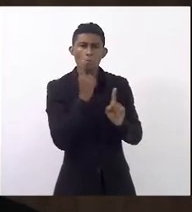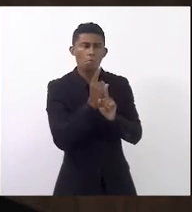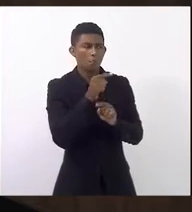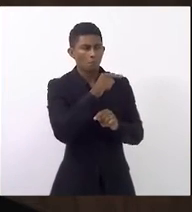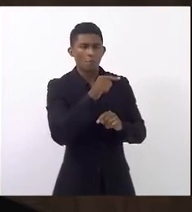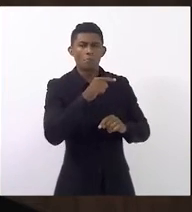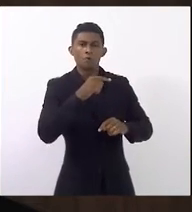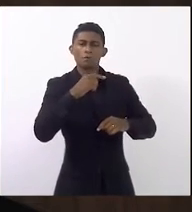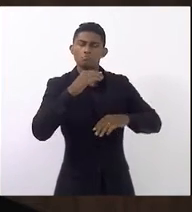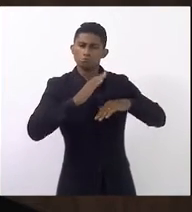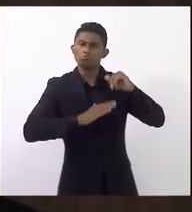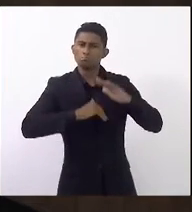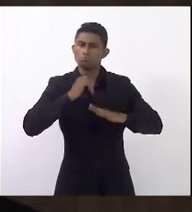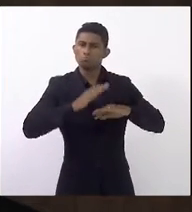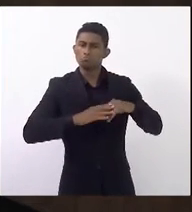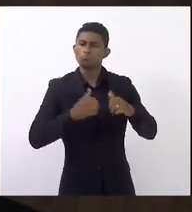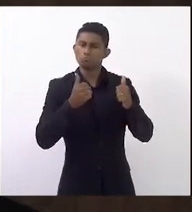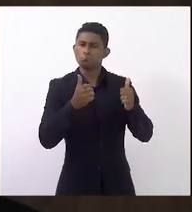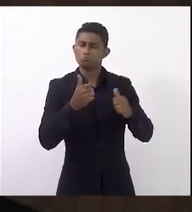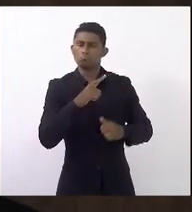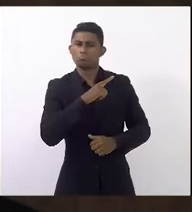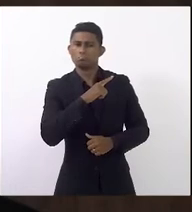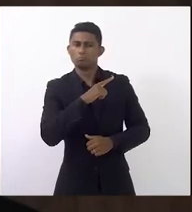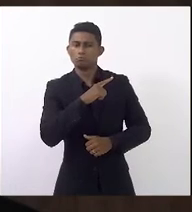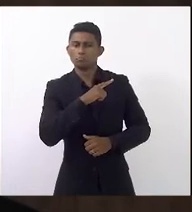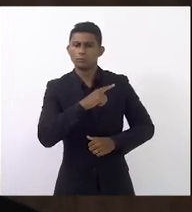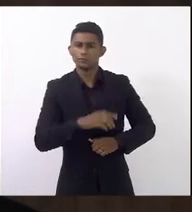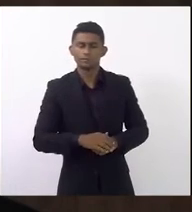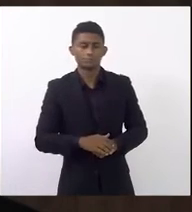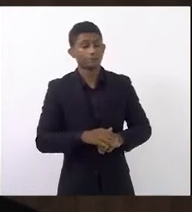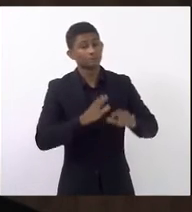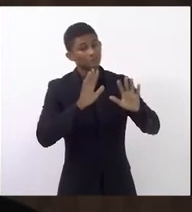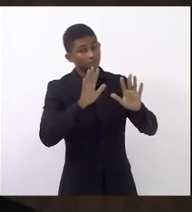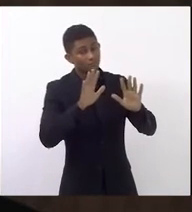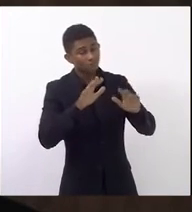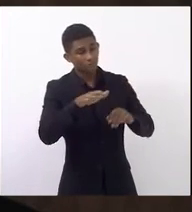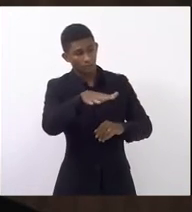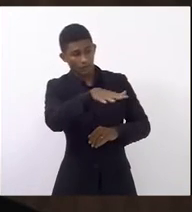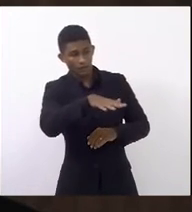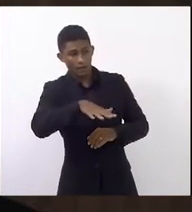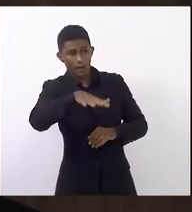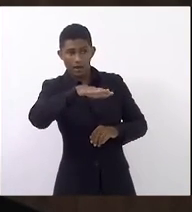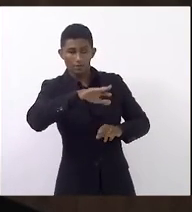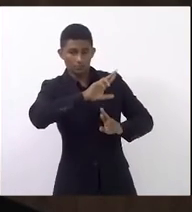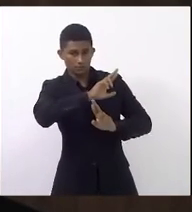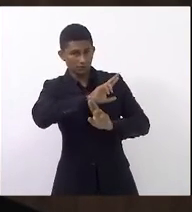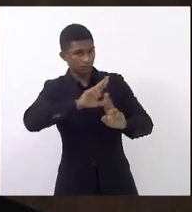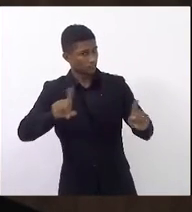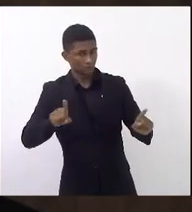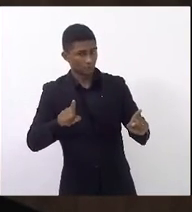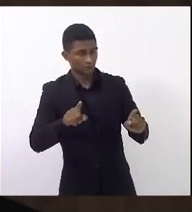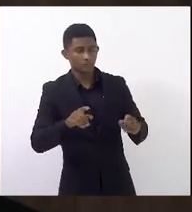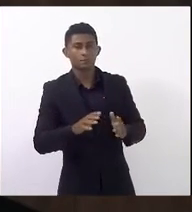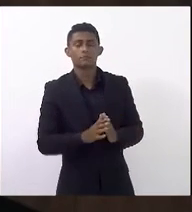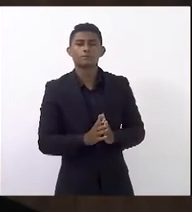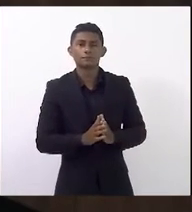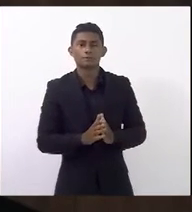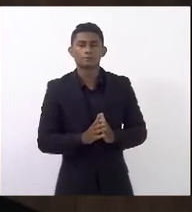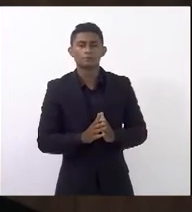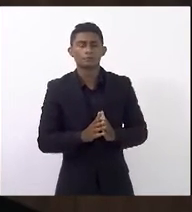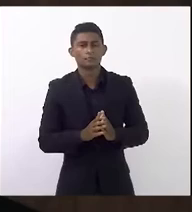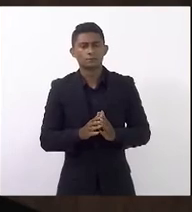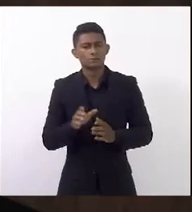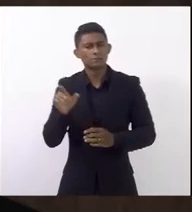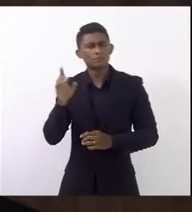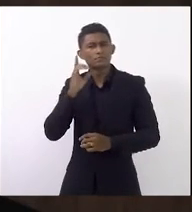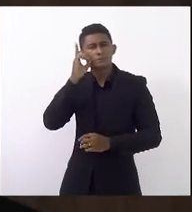profissional densa e robusta, embora distante da área de atuação da Genersa. O deputado Rodrigo Amorim tem